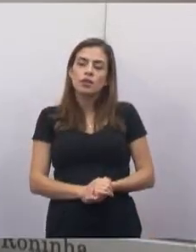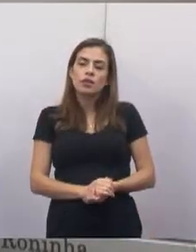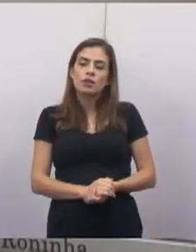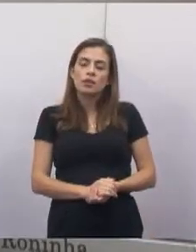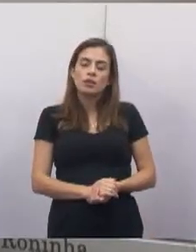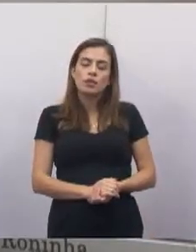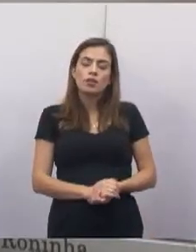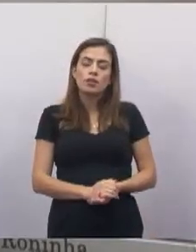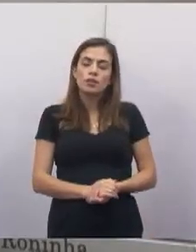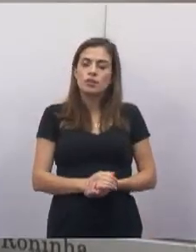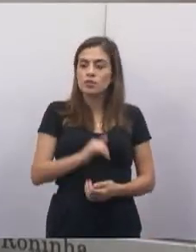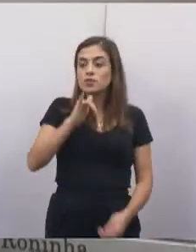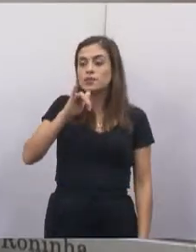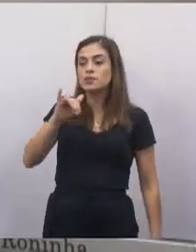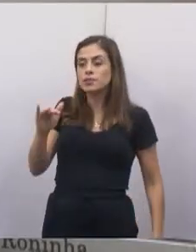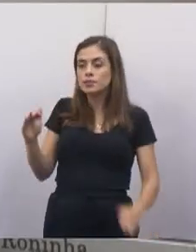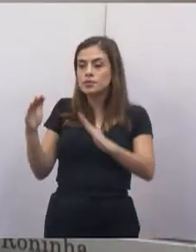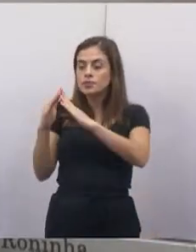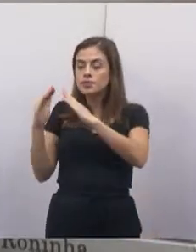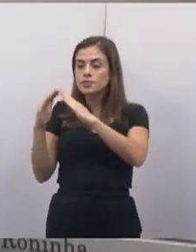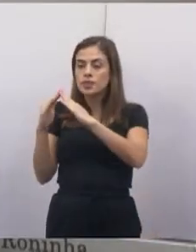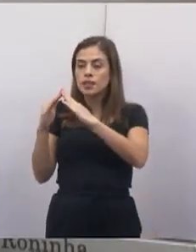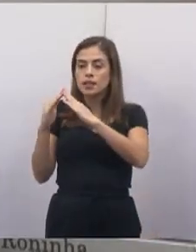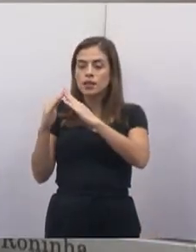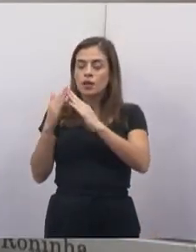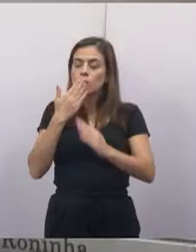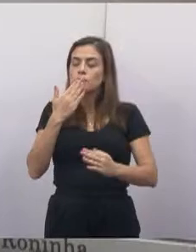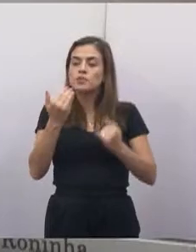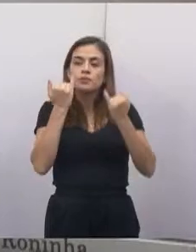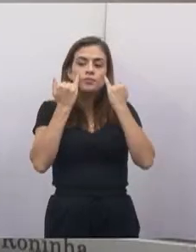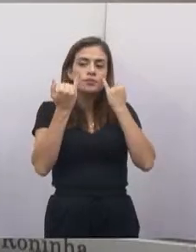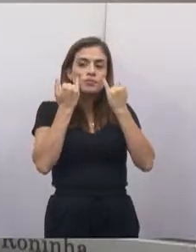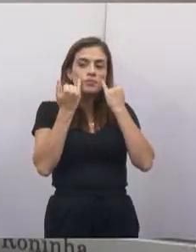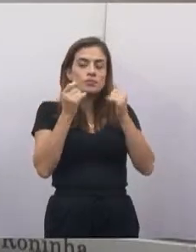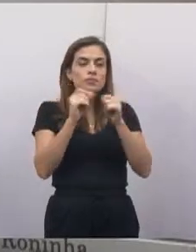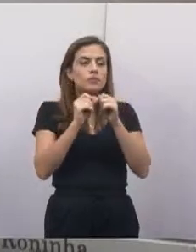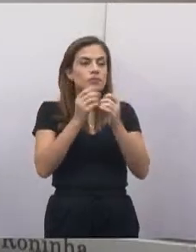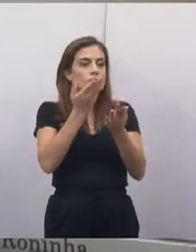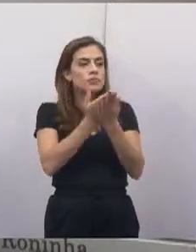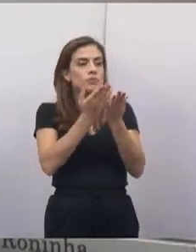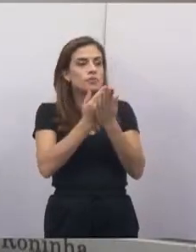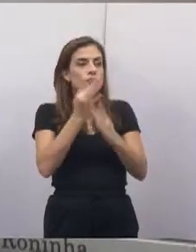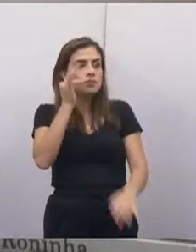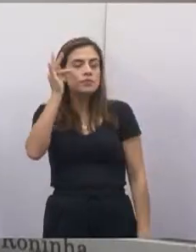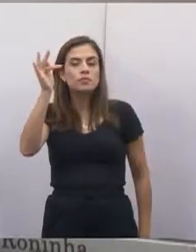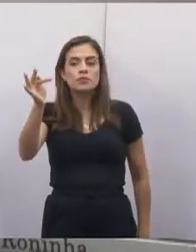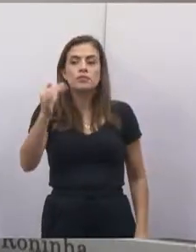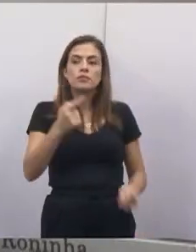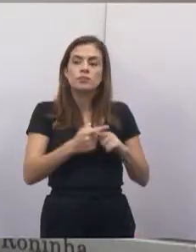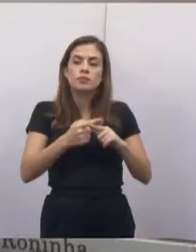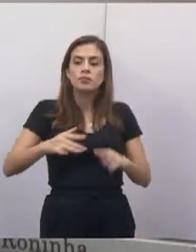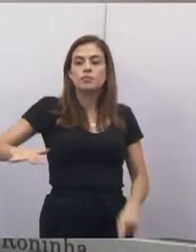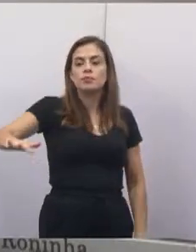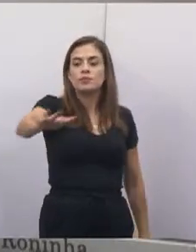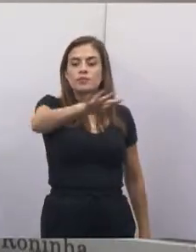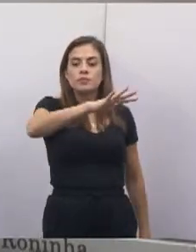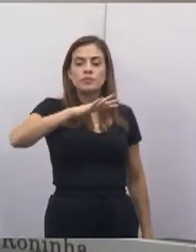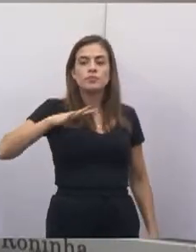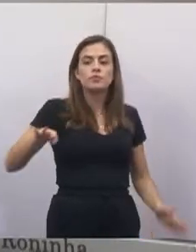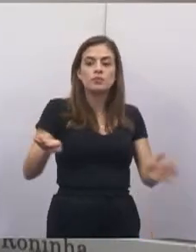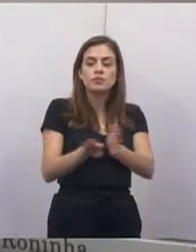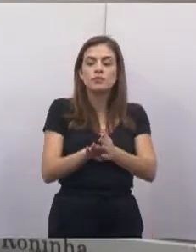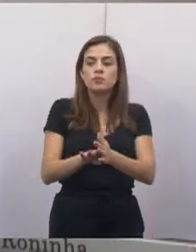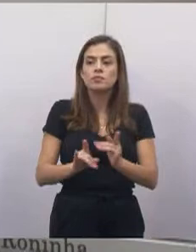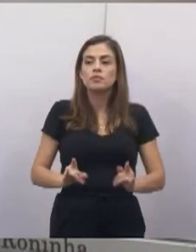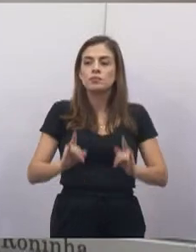em casa, que eu estou fazendo esse pedido de informação aqui, é para um estudo futuro, porque aquela região está chegando um empreendimento lá